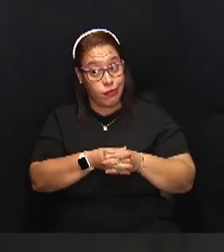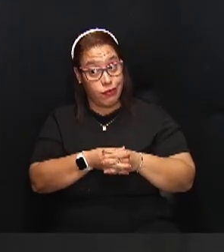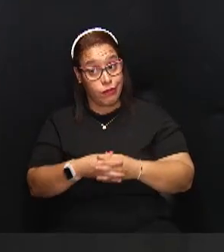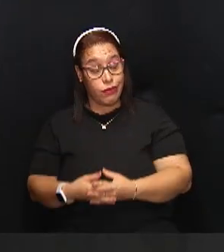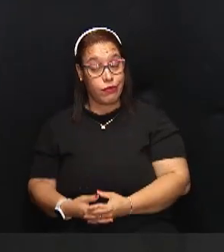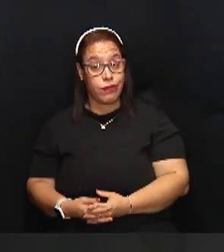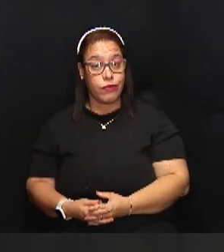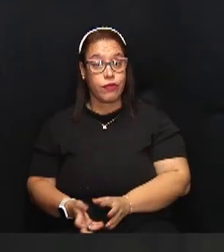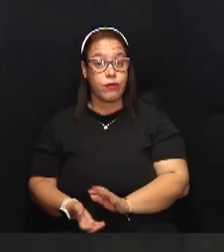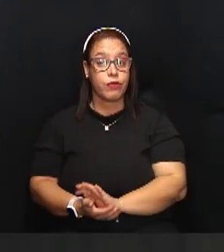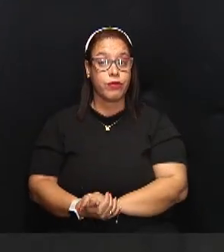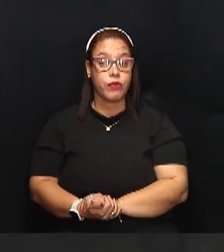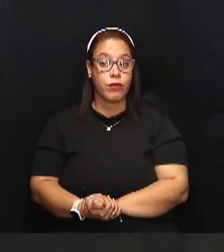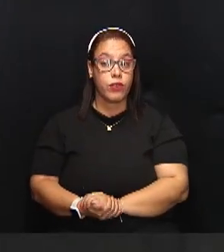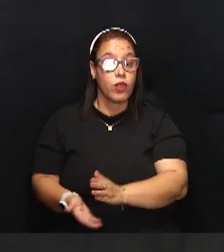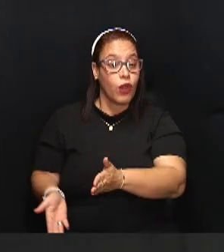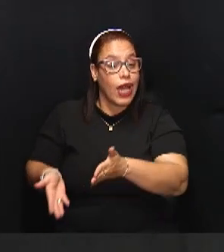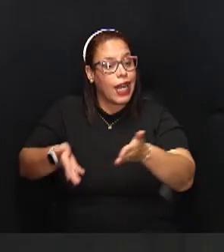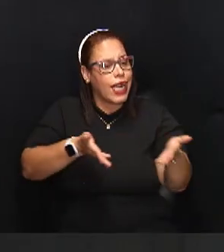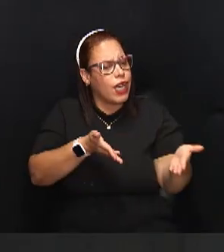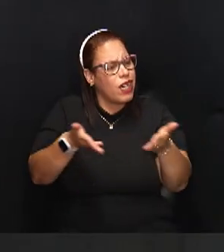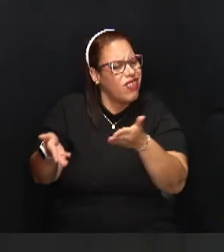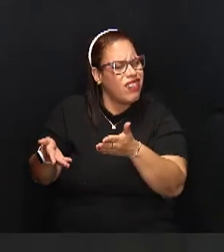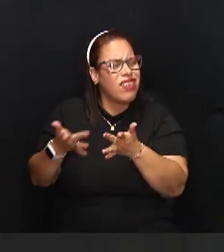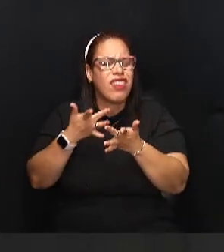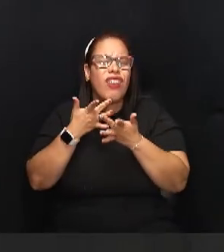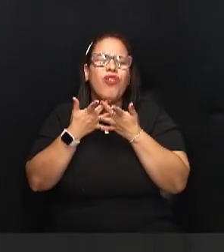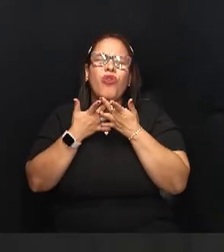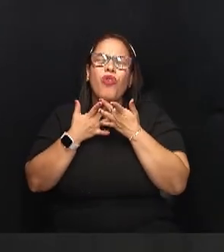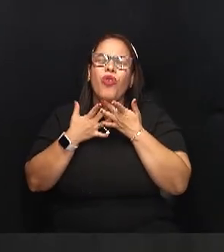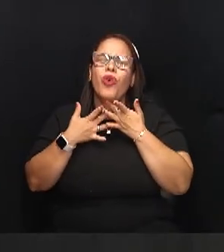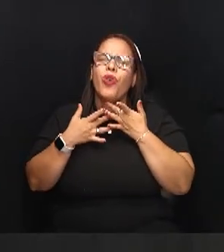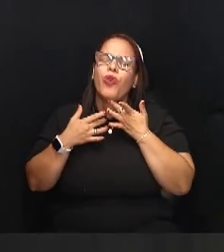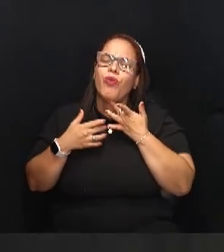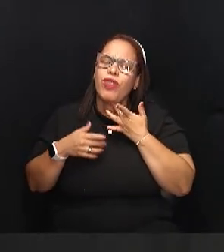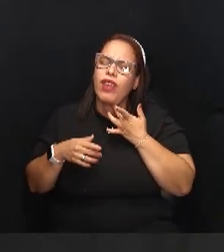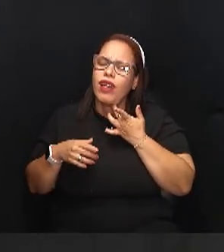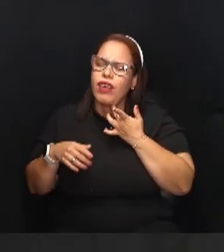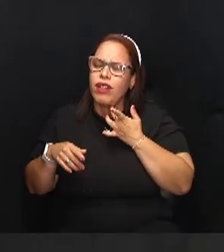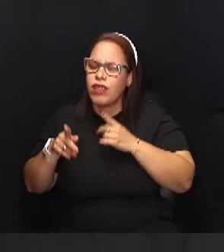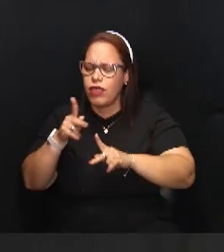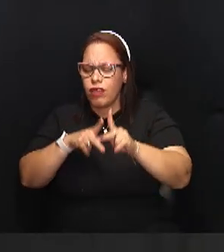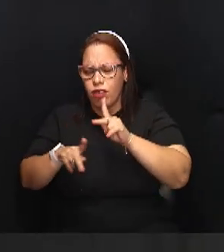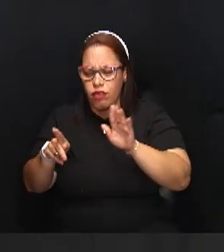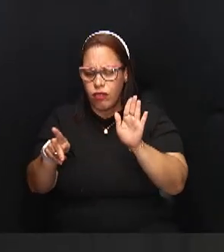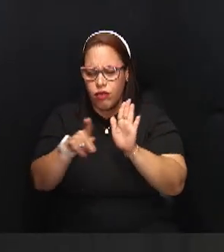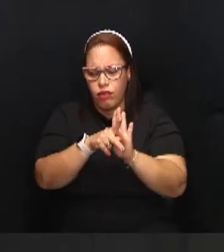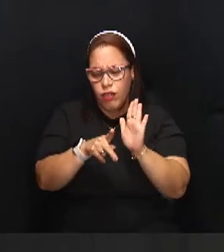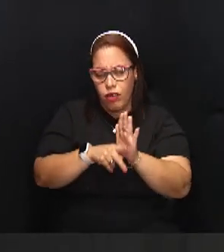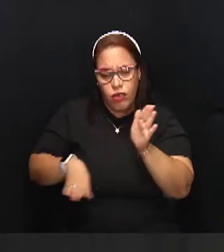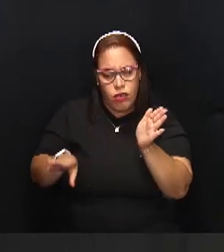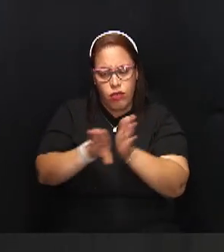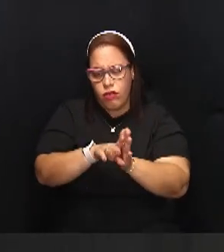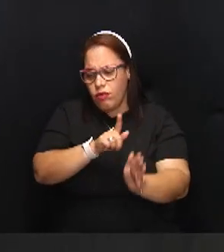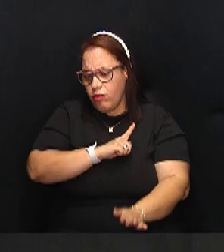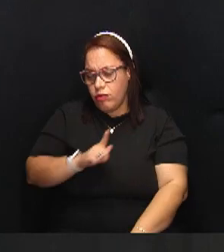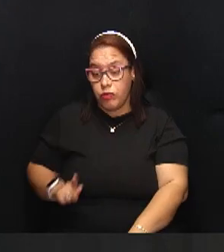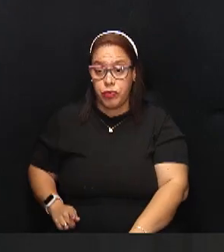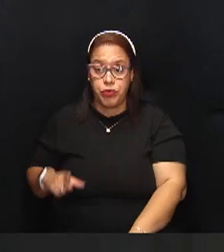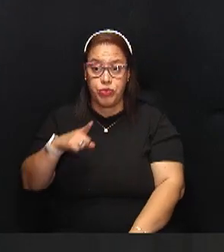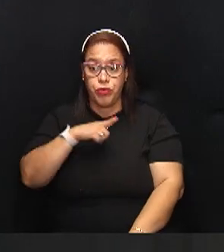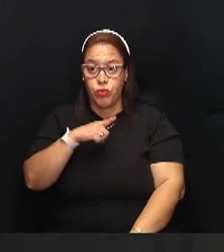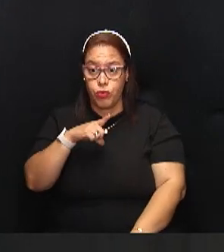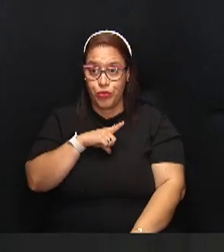demanda, aquilo que vem muitas vezes da vontade popular, né? Quantos projetos que vieram do governo, nós tivemos um